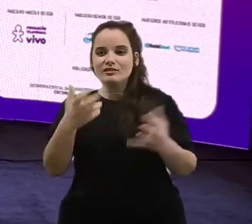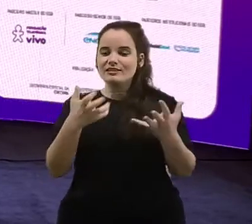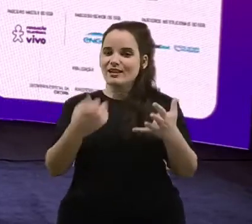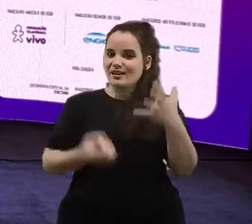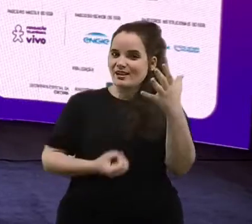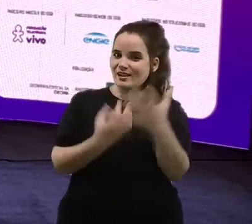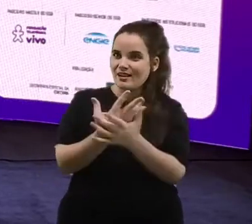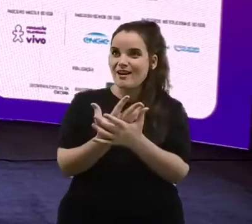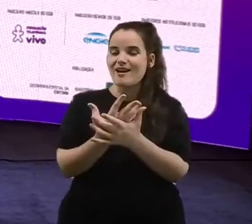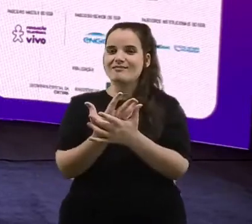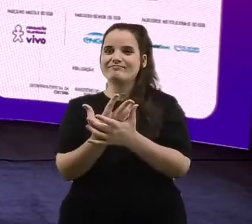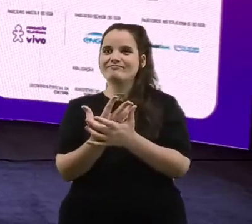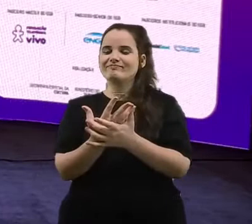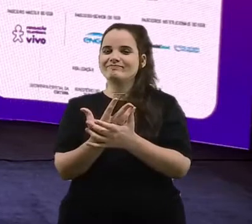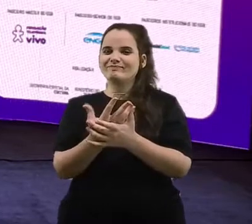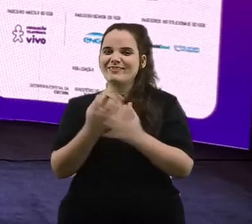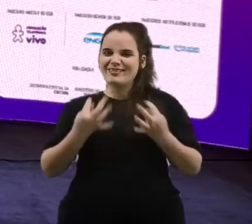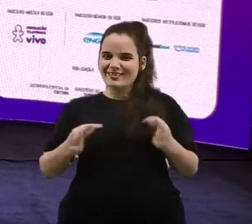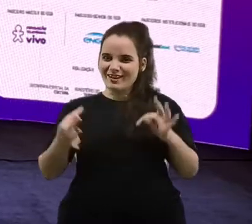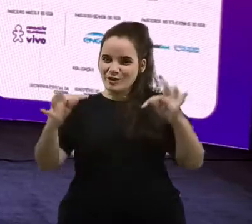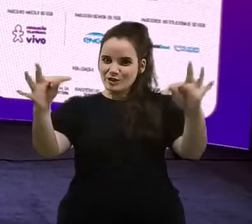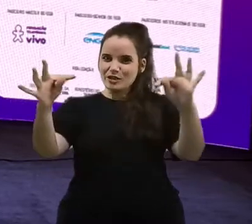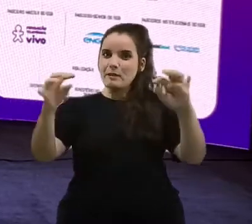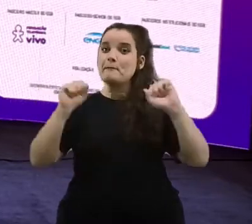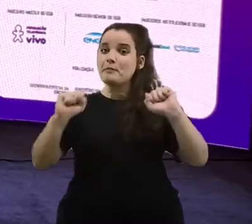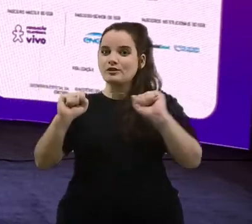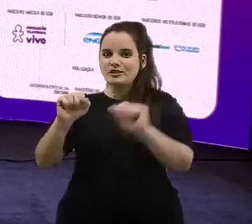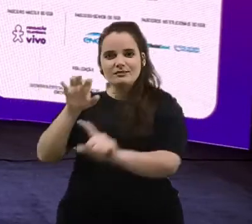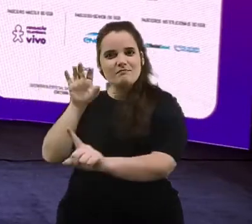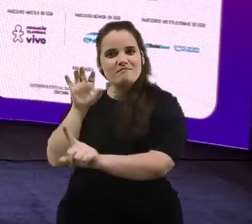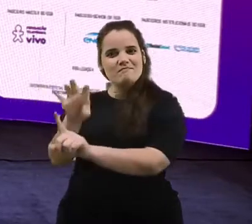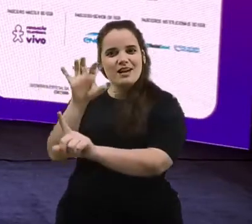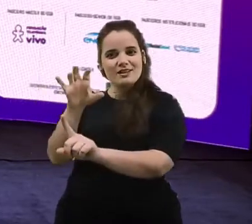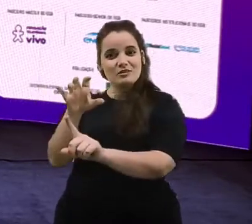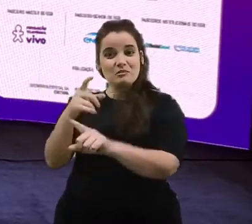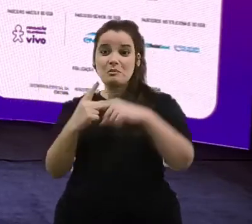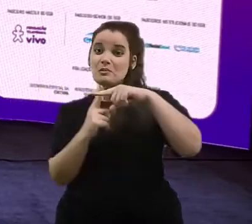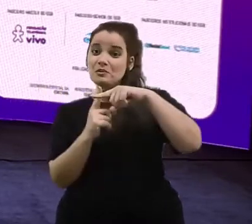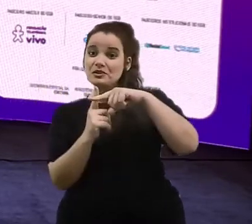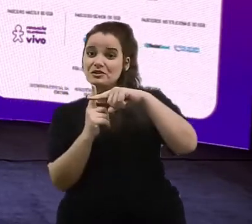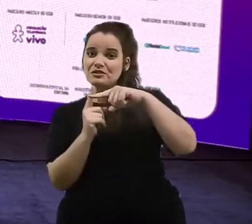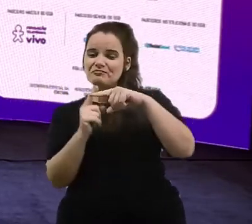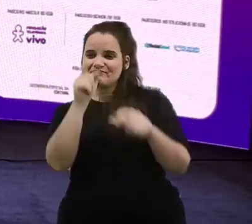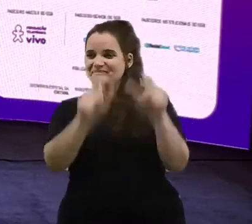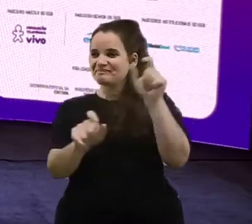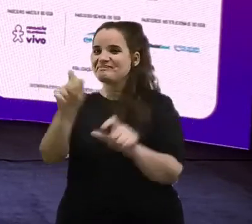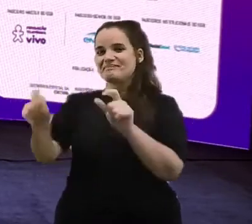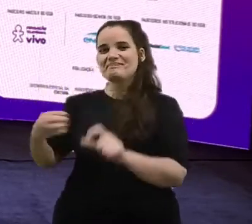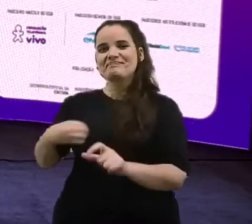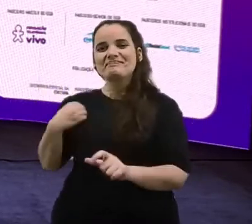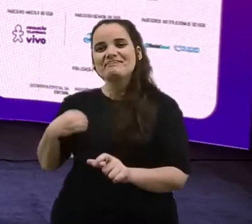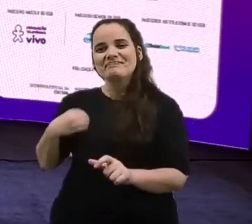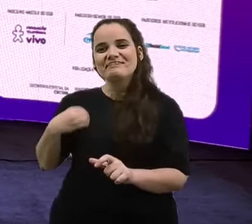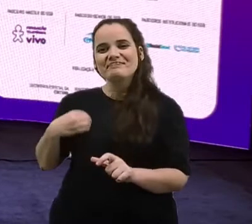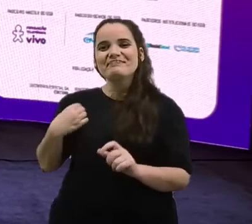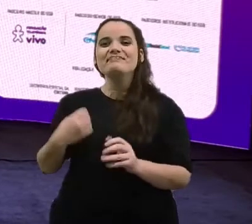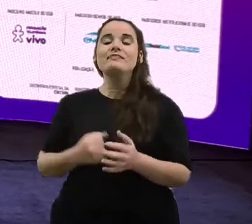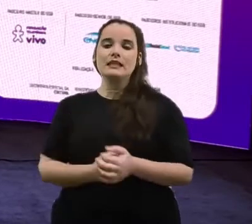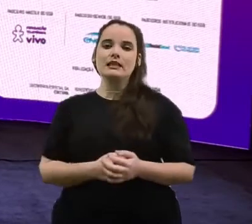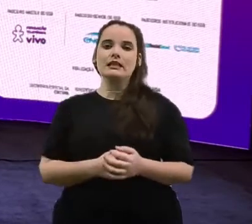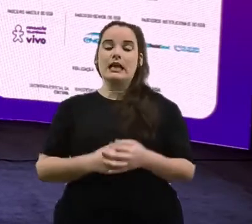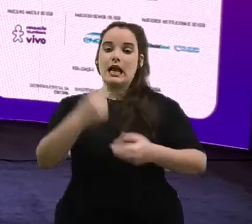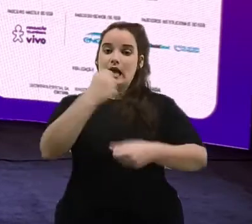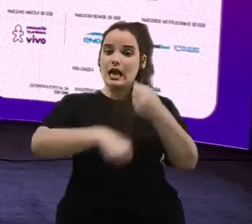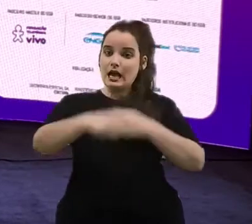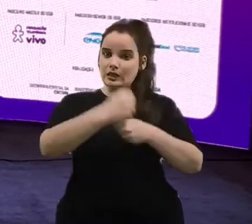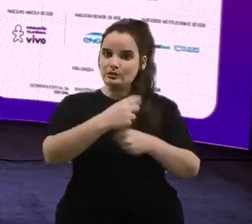pudesse impactar positivamente a vida de muitas pessoas. Então, desde 2017, eu assumi a função